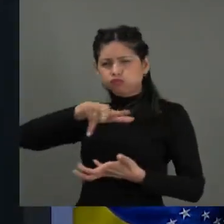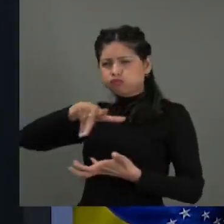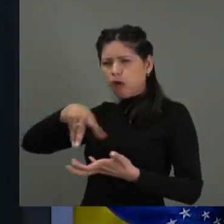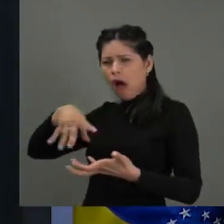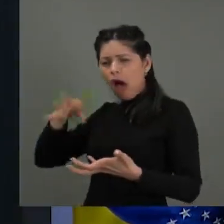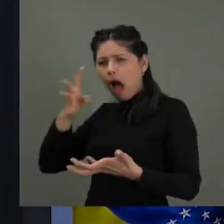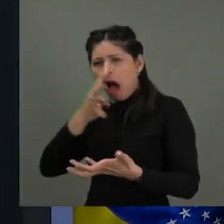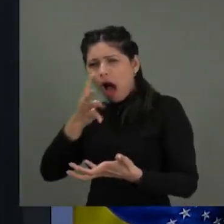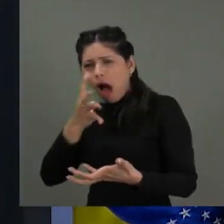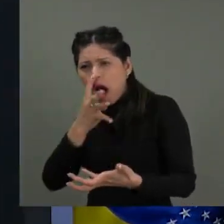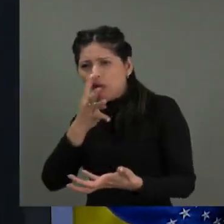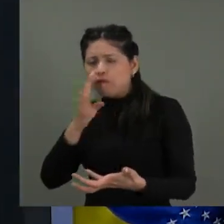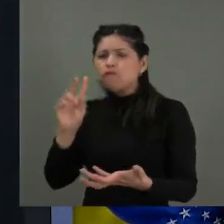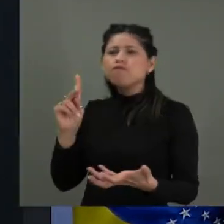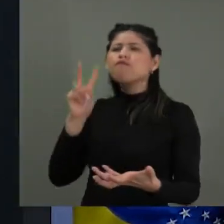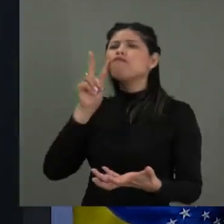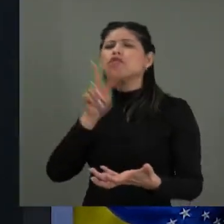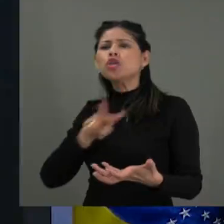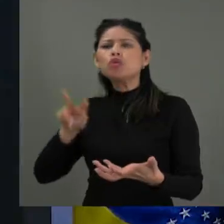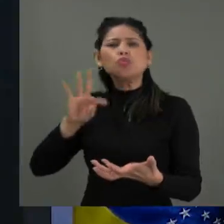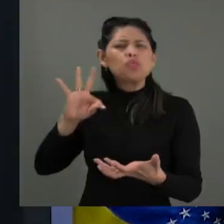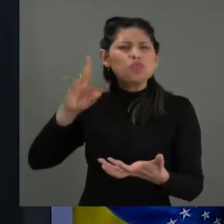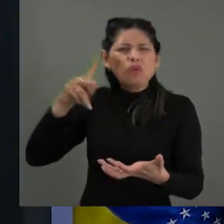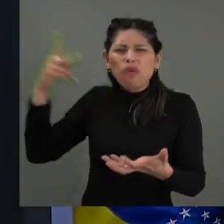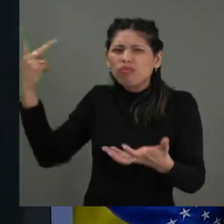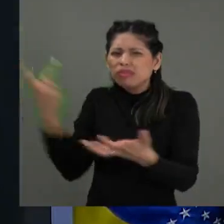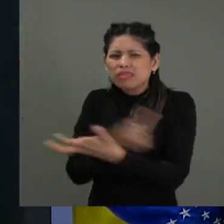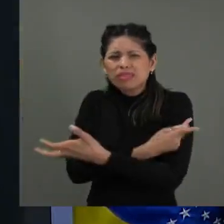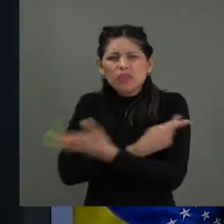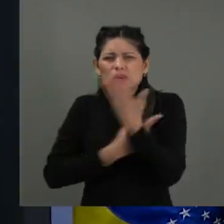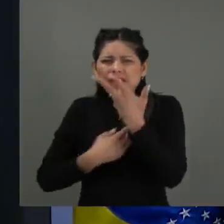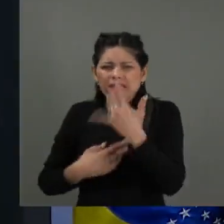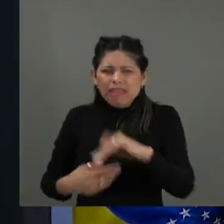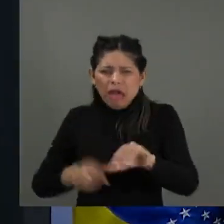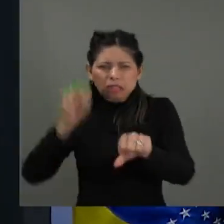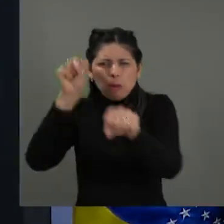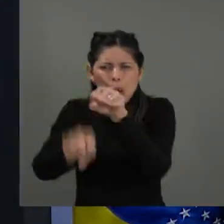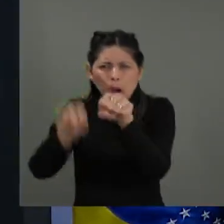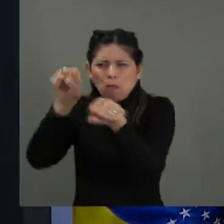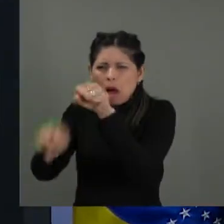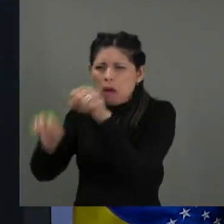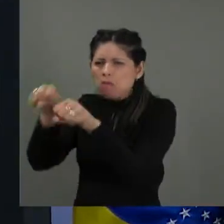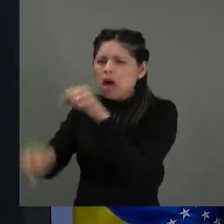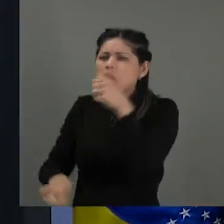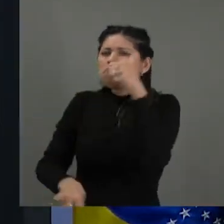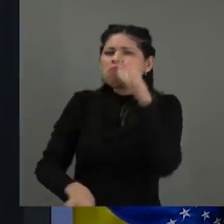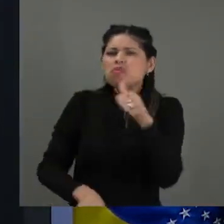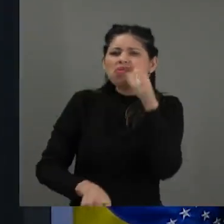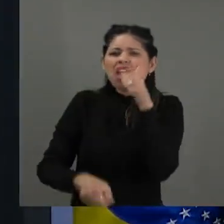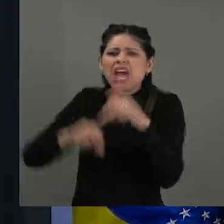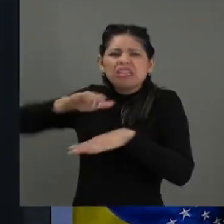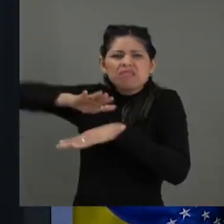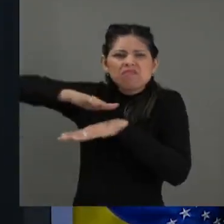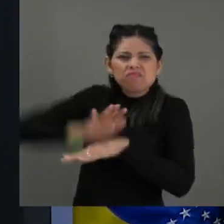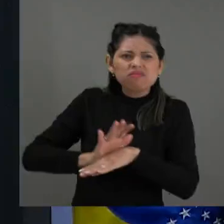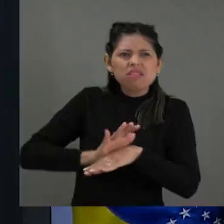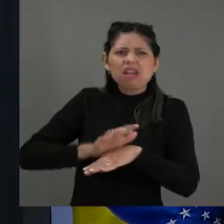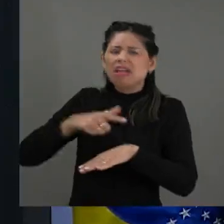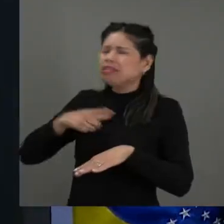do assassinato de crianças, estupro de mulheres, do Hamas, na nova guerra com